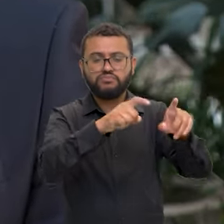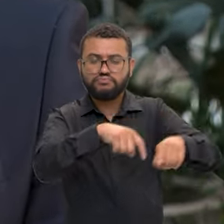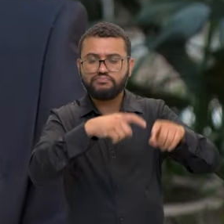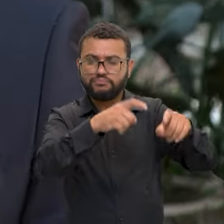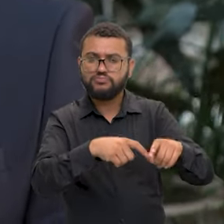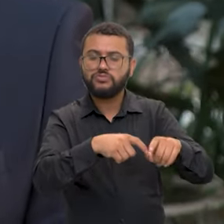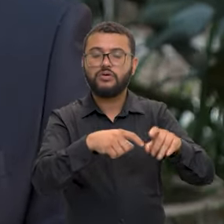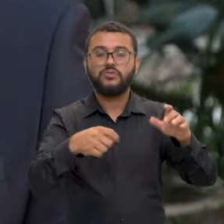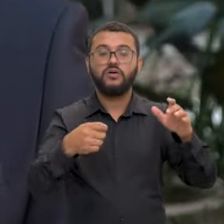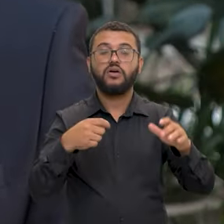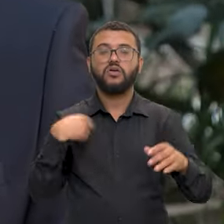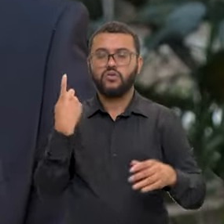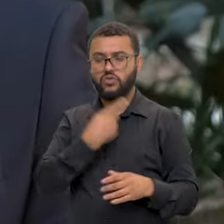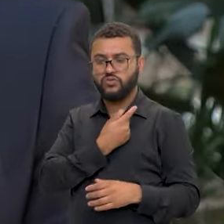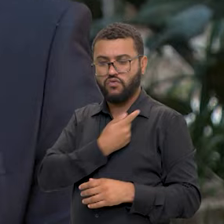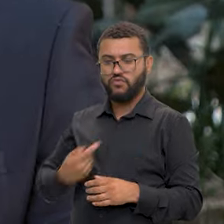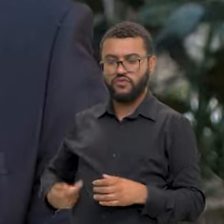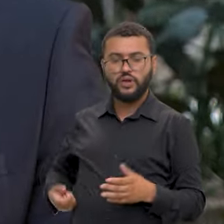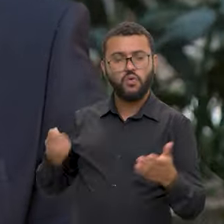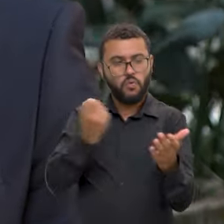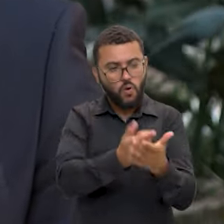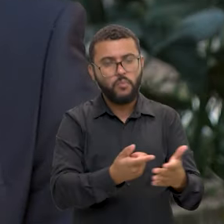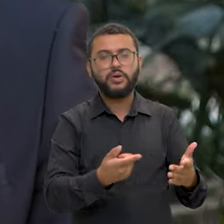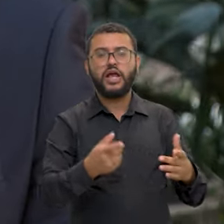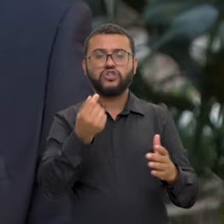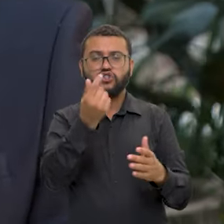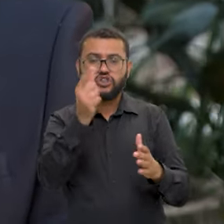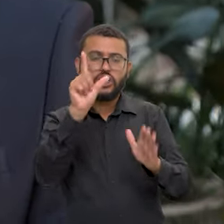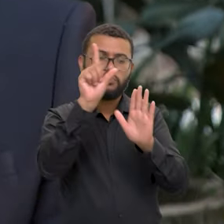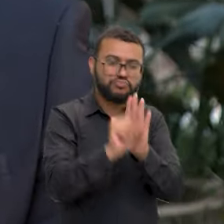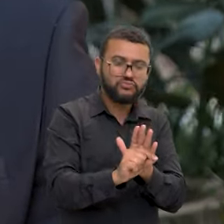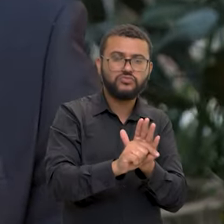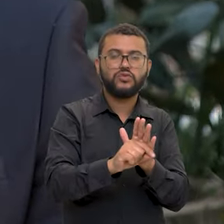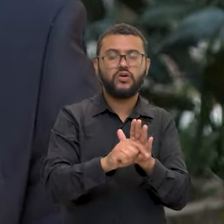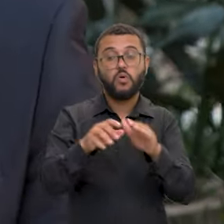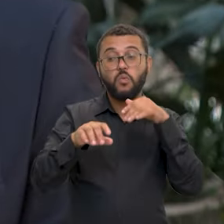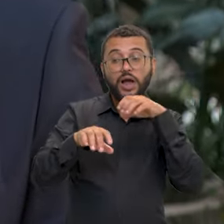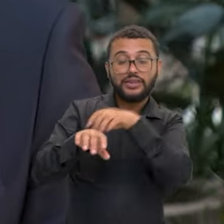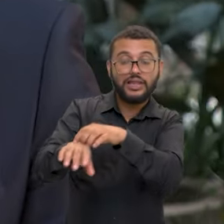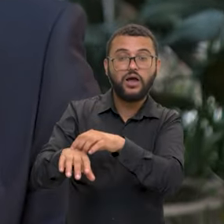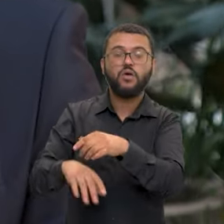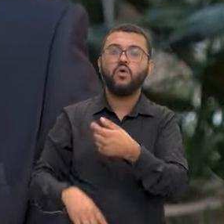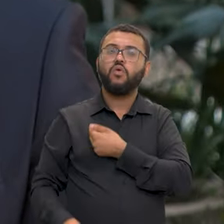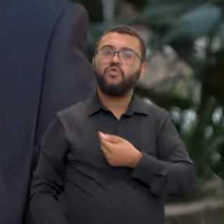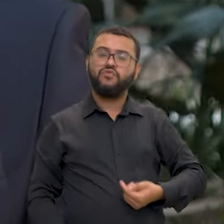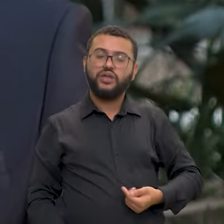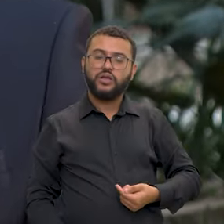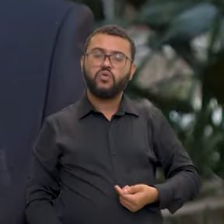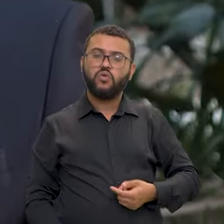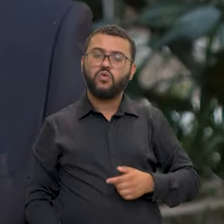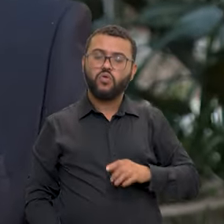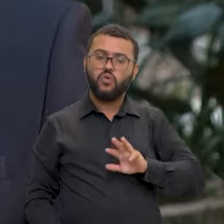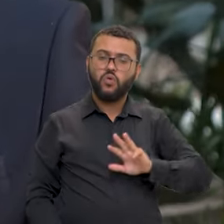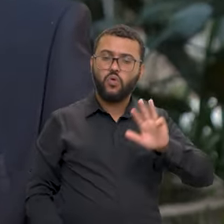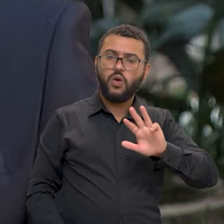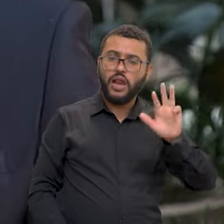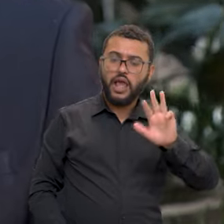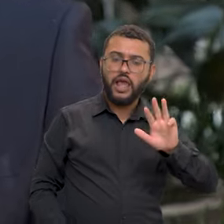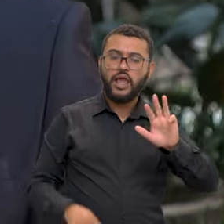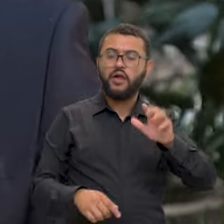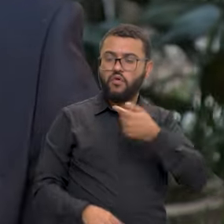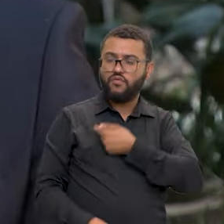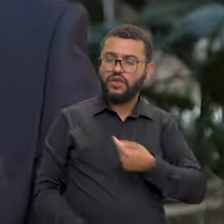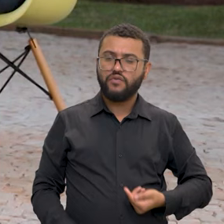compas públicas, garantindo preço mínimo, garantindo formação de estoques públicos. O governo do presidente Lula, o governo federal, a Conab,